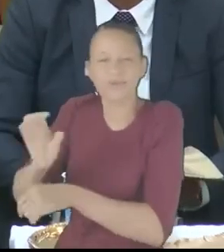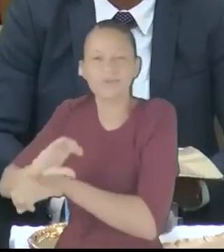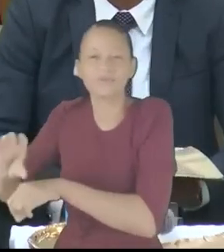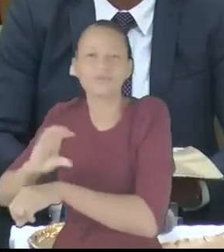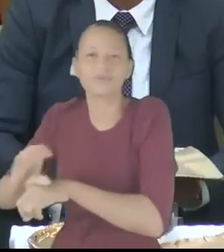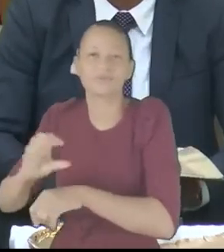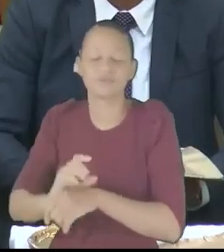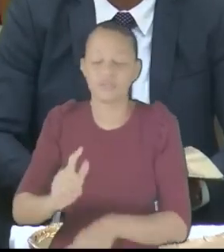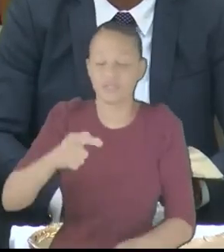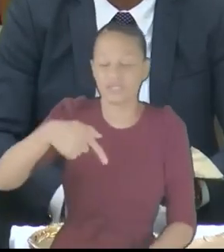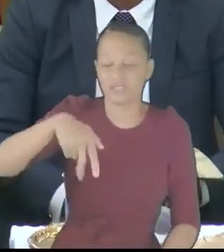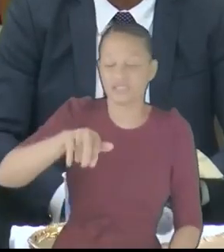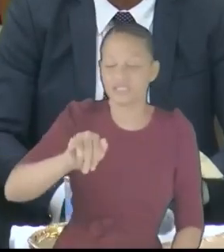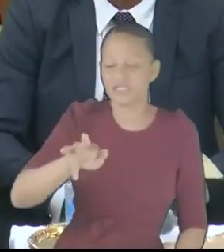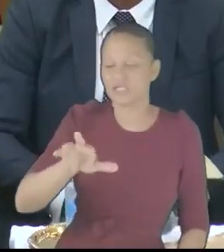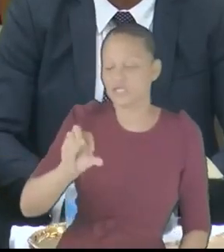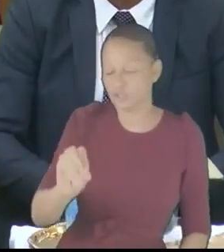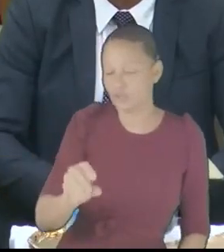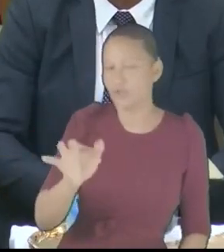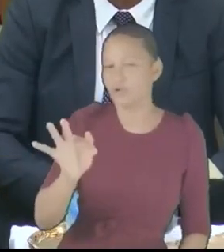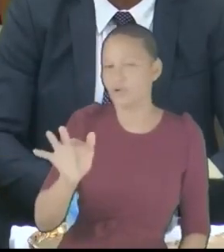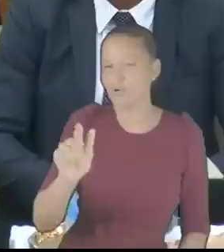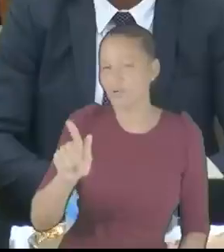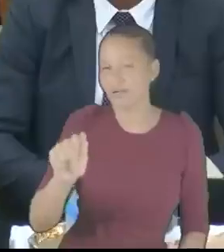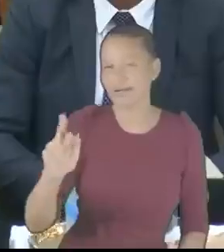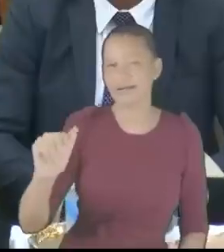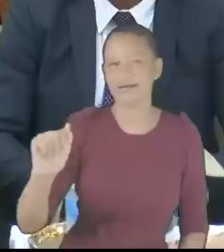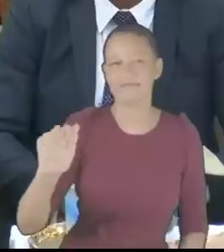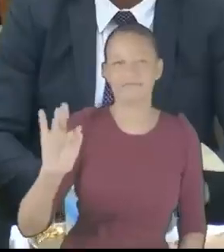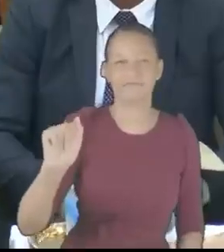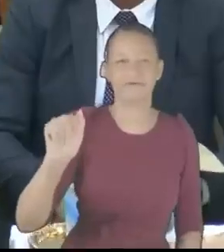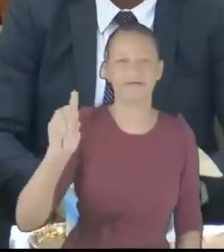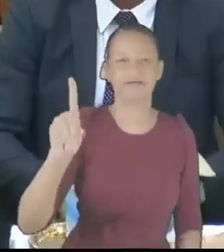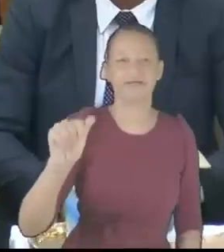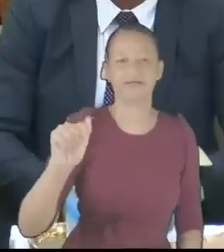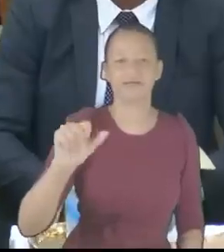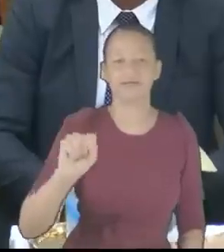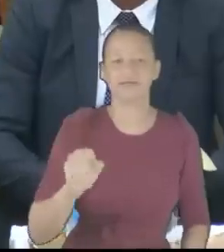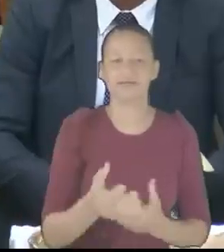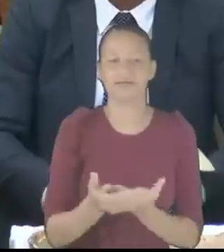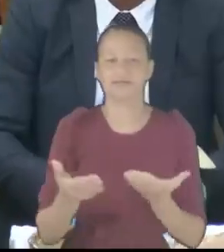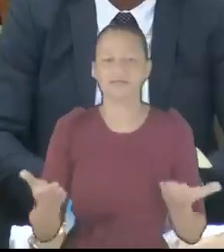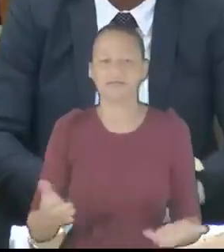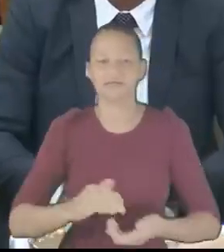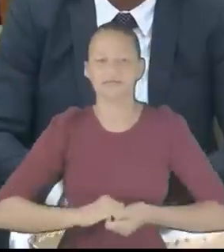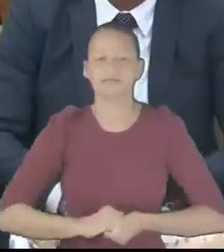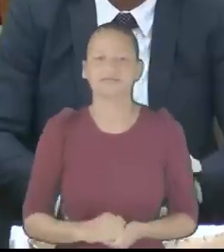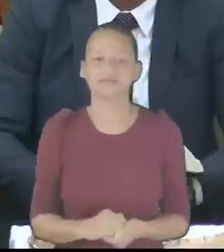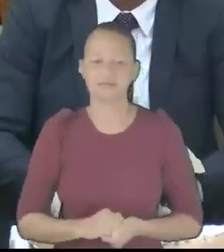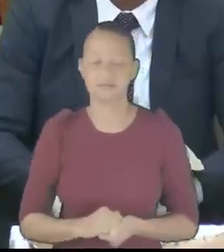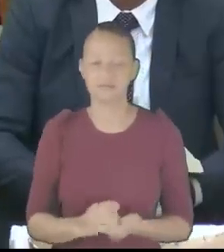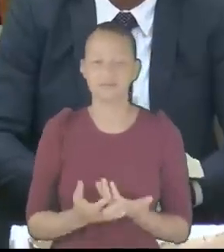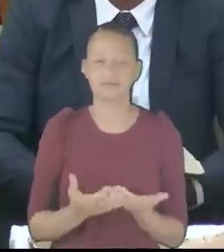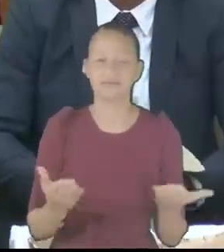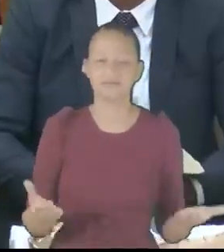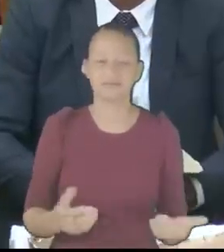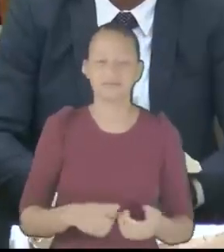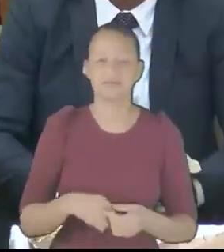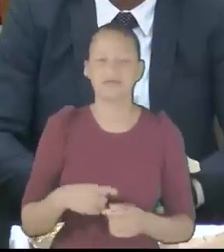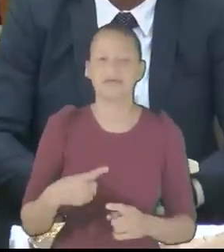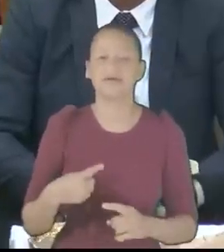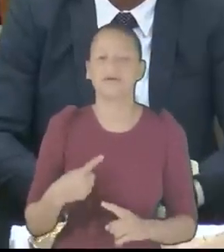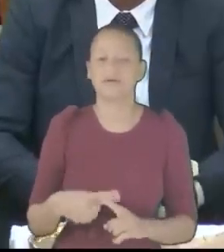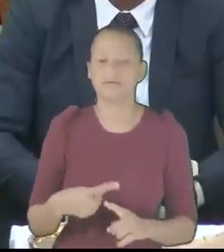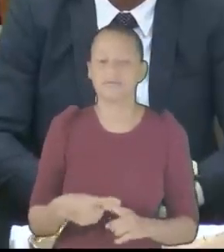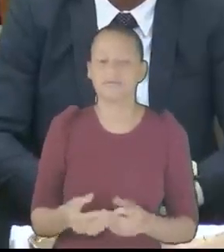dívidas quirografadas. Os que estudaram direito sabem disso aqui. Está aqui o doutor Múcio, que se eu errar, é um